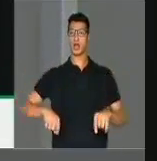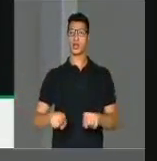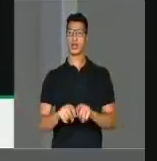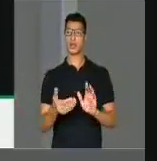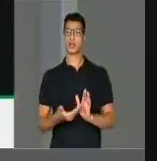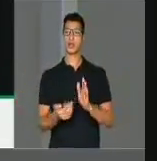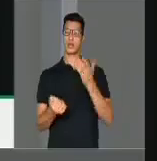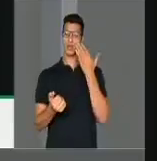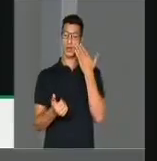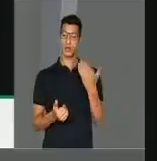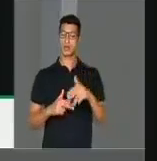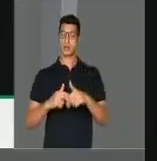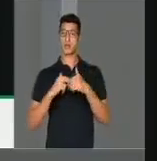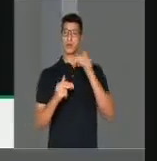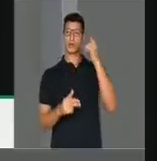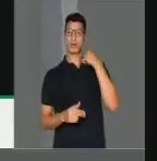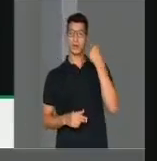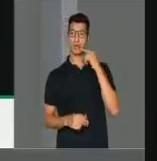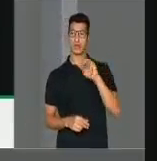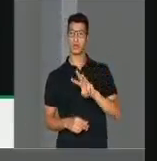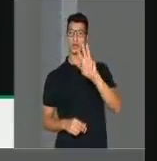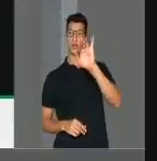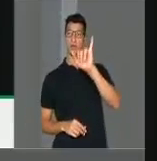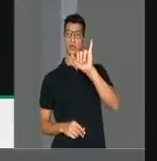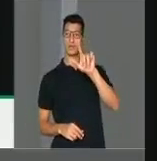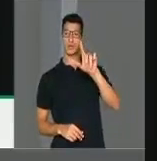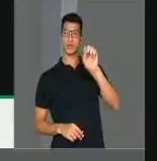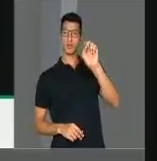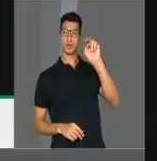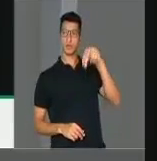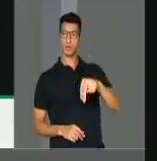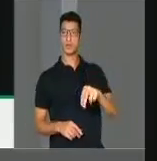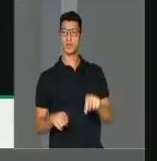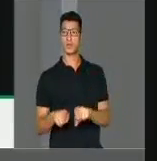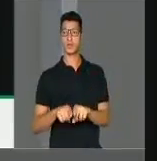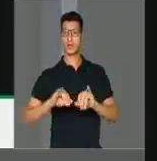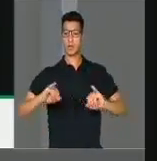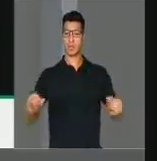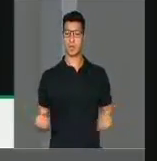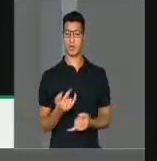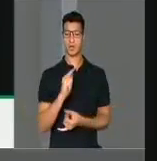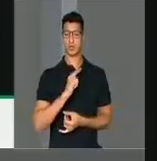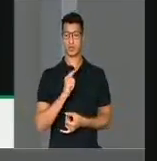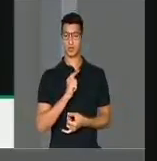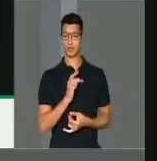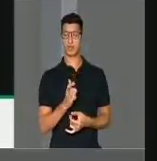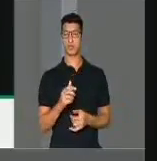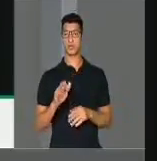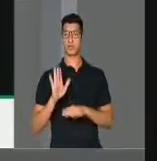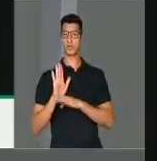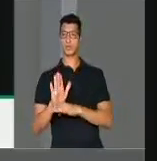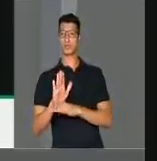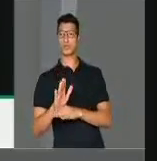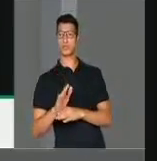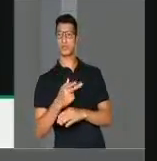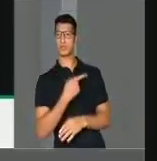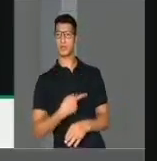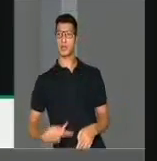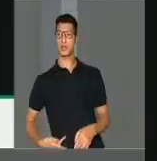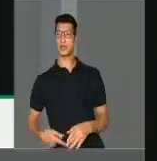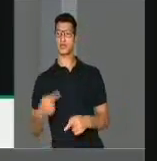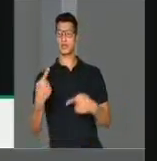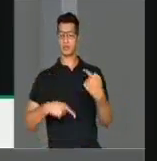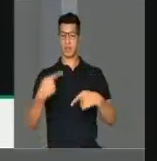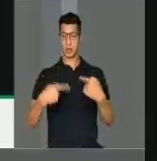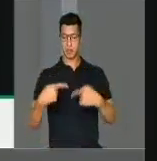aqui na casa, que foi apresentada pelo deputado Wilson Filho. Eu tive a oportunidade e o privilégio de